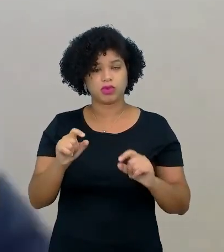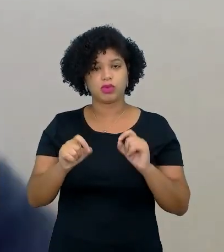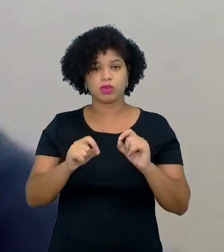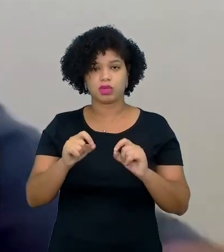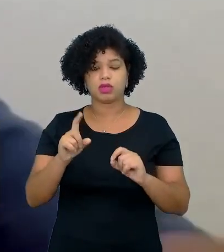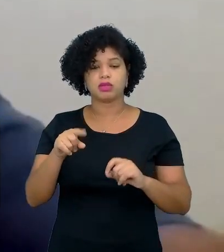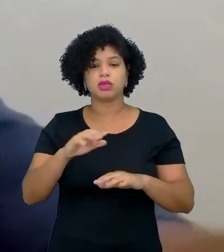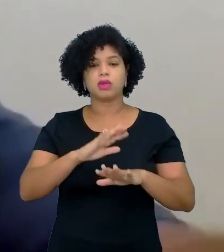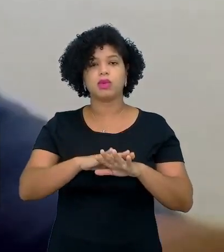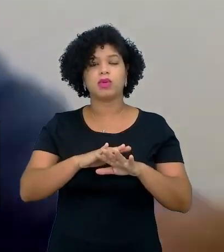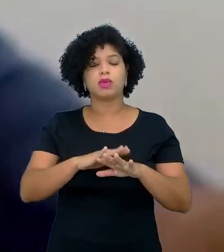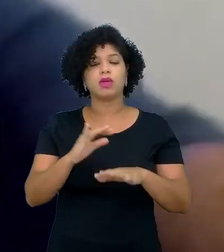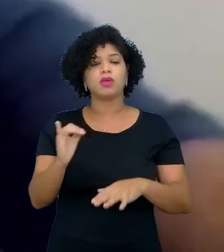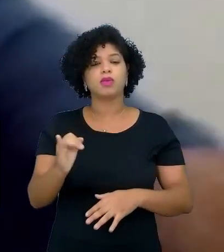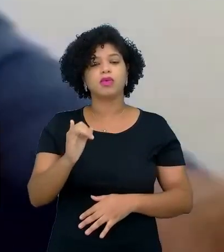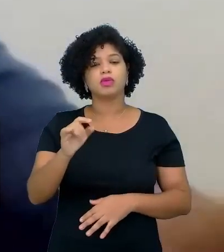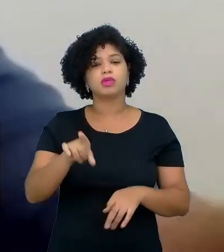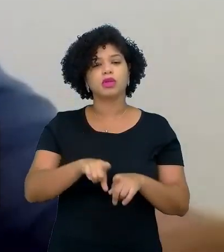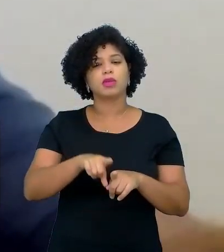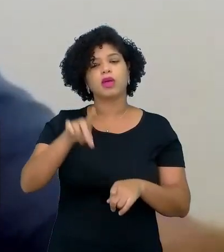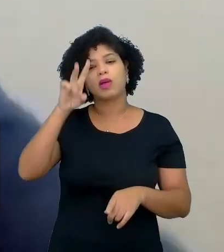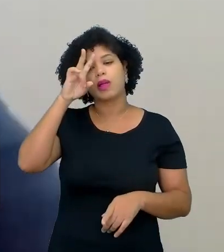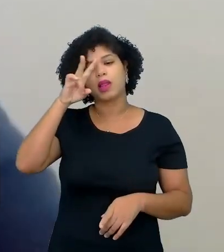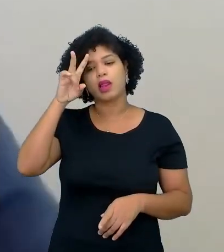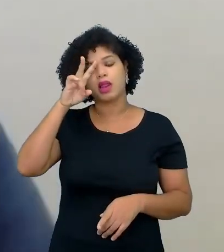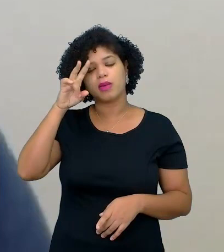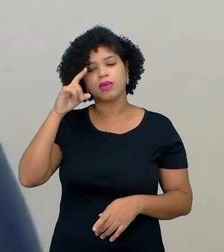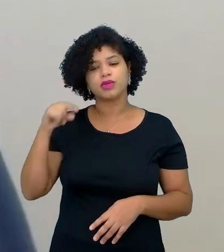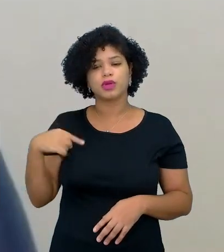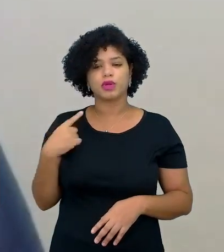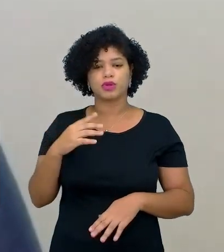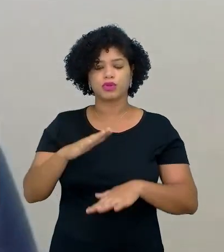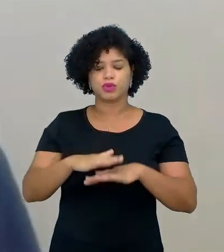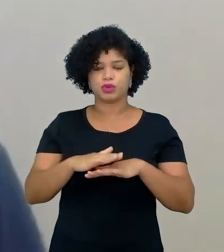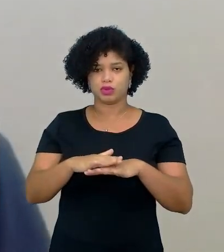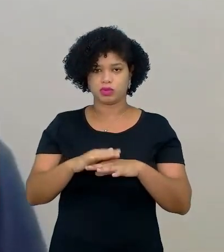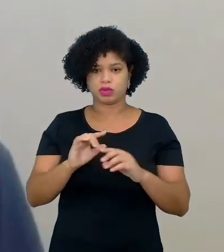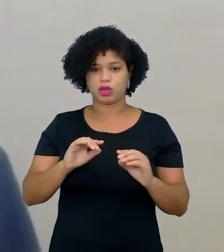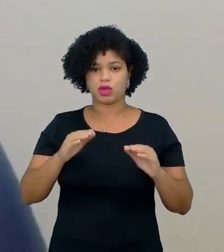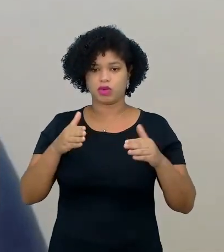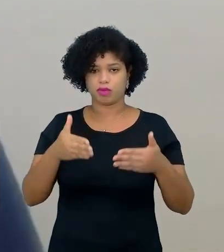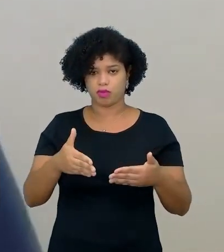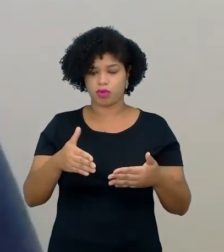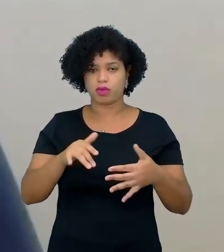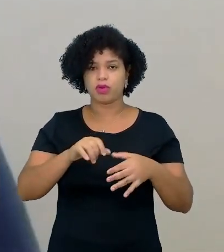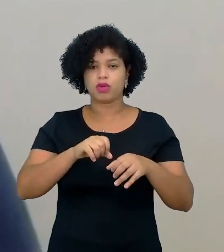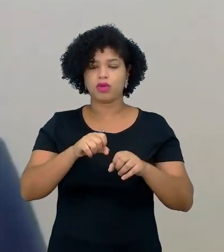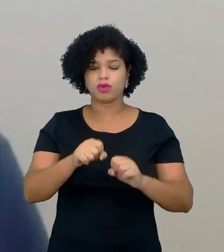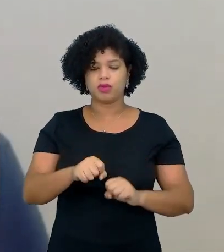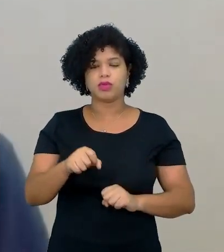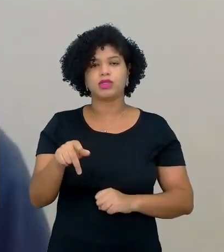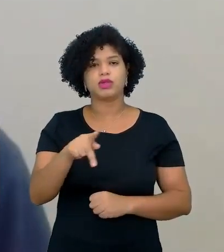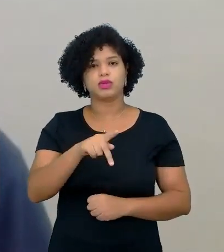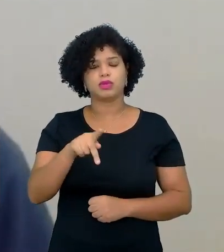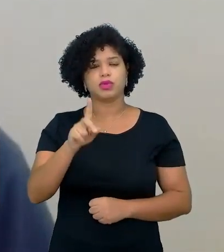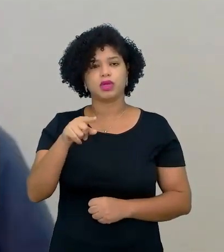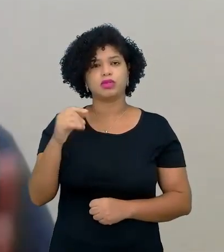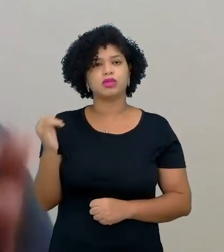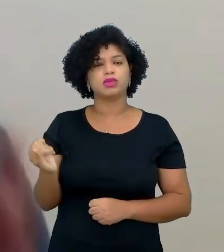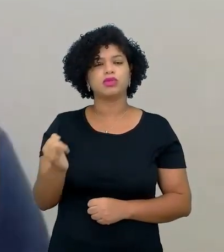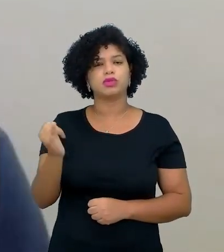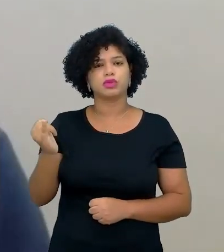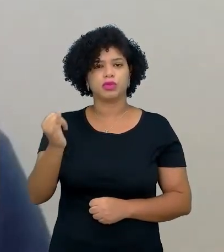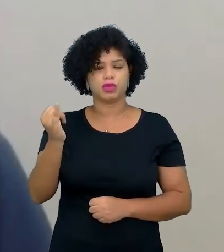importância e o lembrete que nós falamos quando nós estamos trabalhando a respeito dessa formação de professores é muito importante.